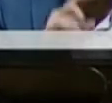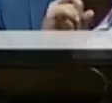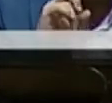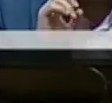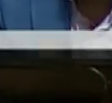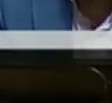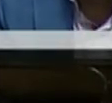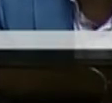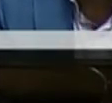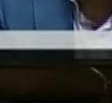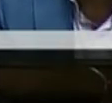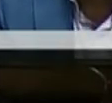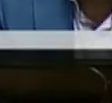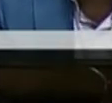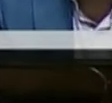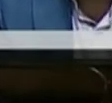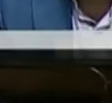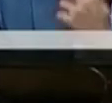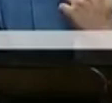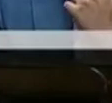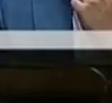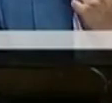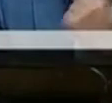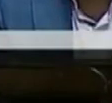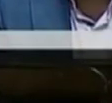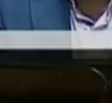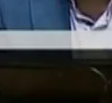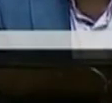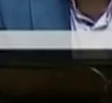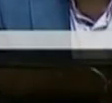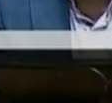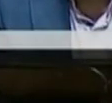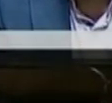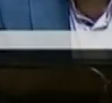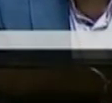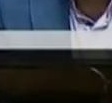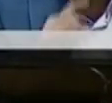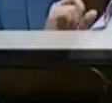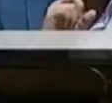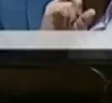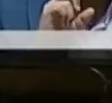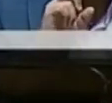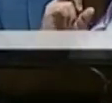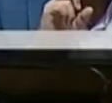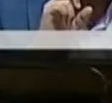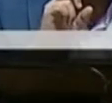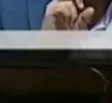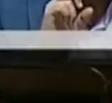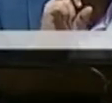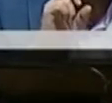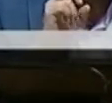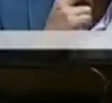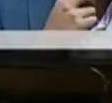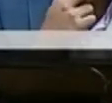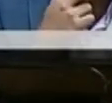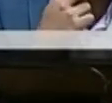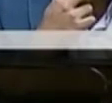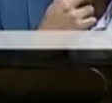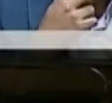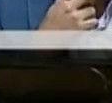presidência austríaca, tivemos a oportunidade de dizer o óbvio. As decisões em matéria de migrações são uma cedência total às pressões